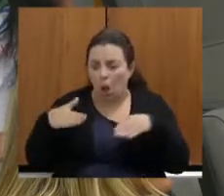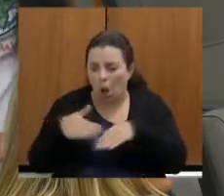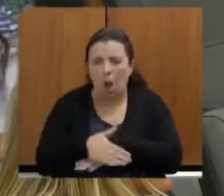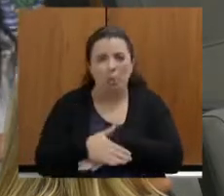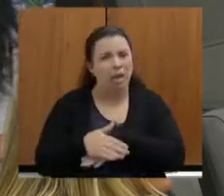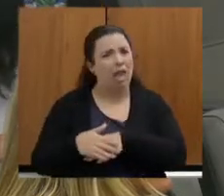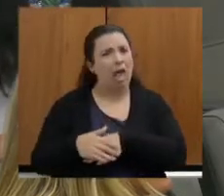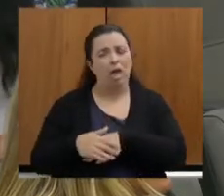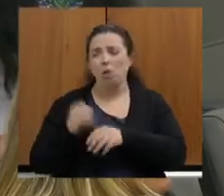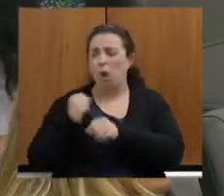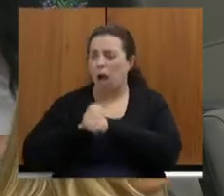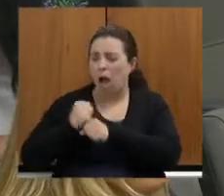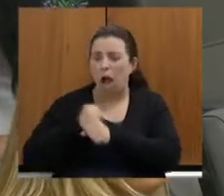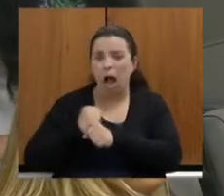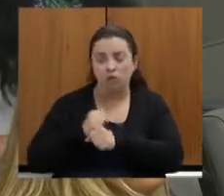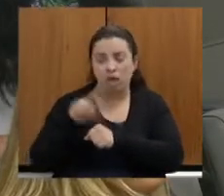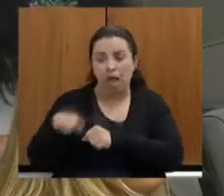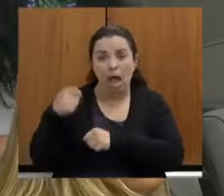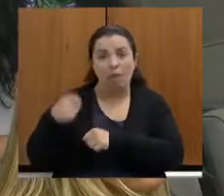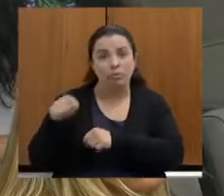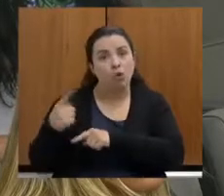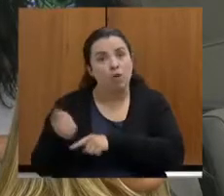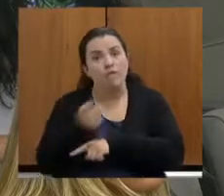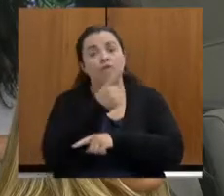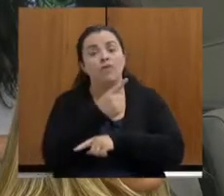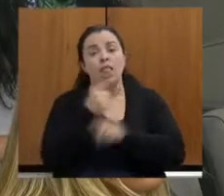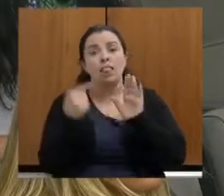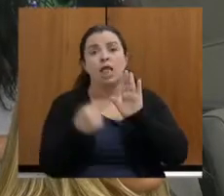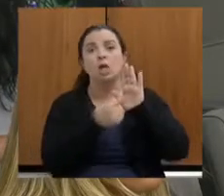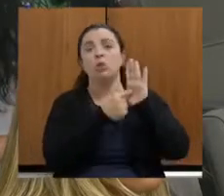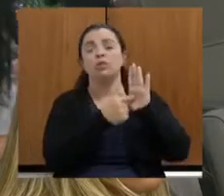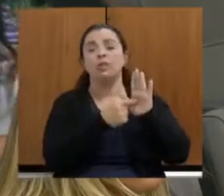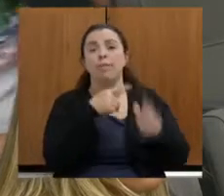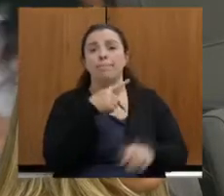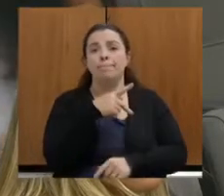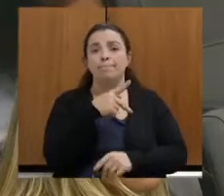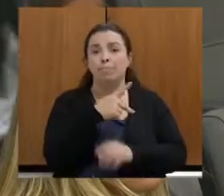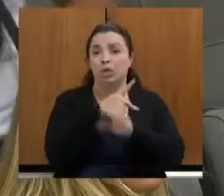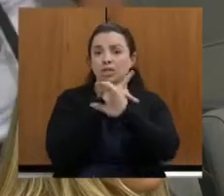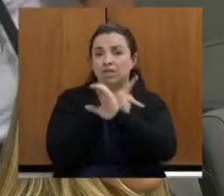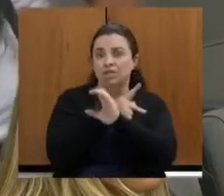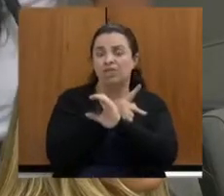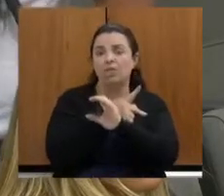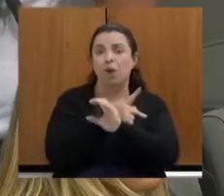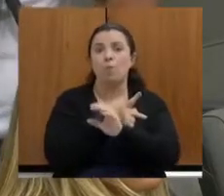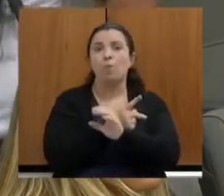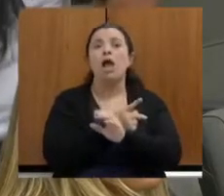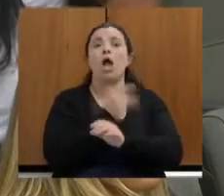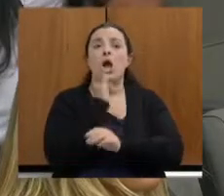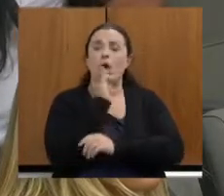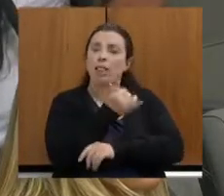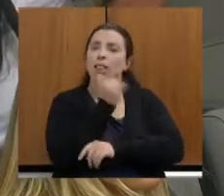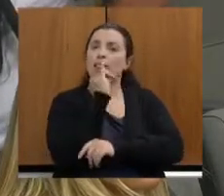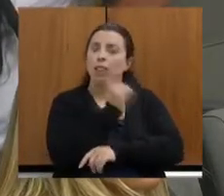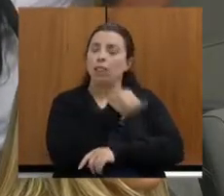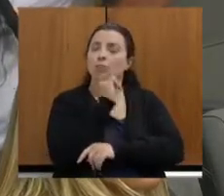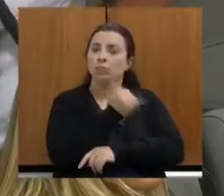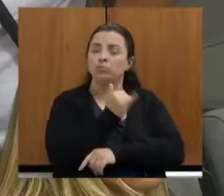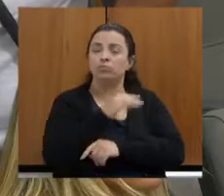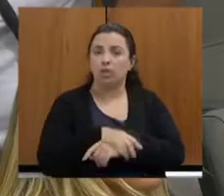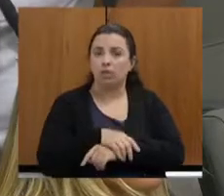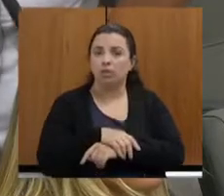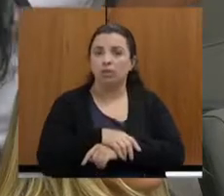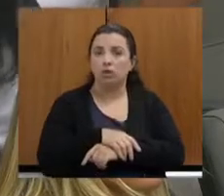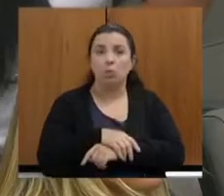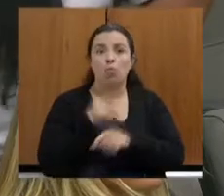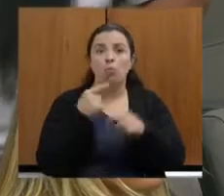de ter de ir na Polícia Civil para poder prestar depoimento né suspeita de que não